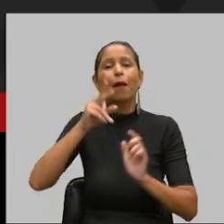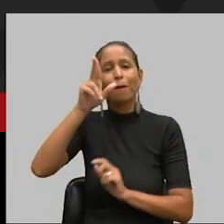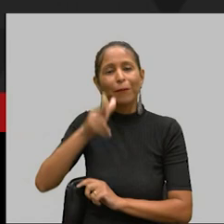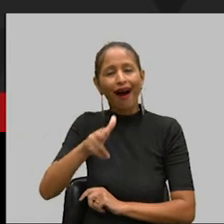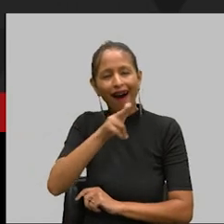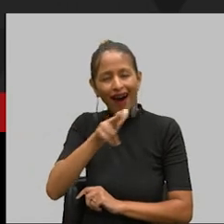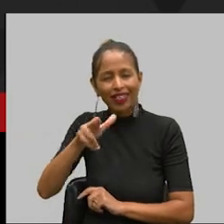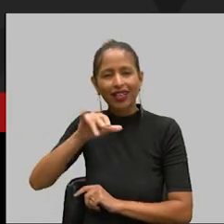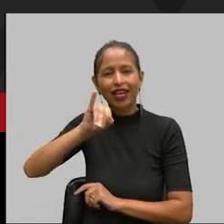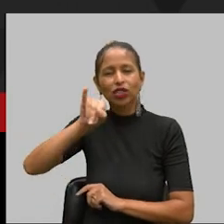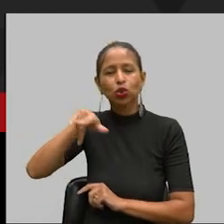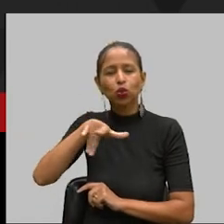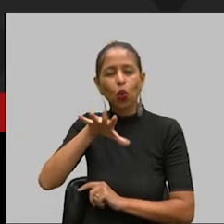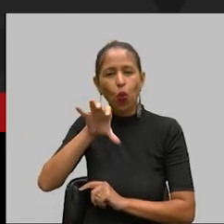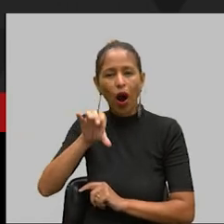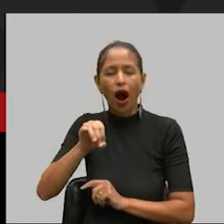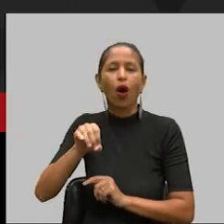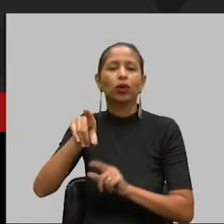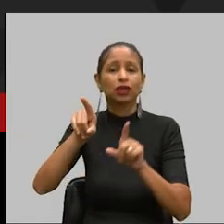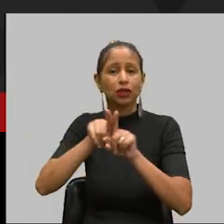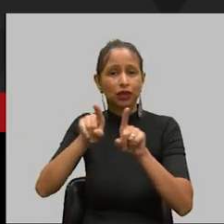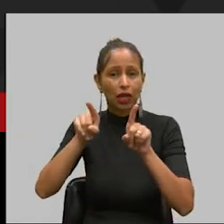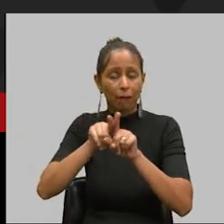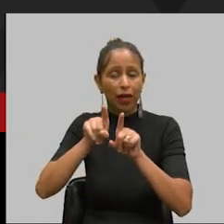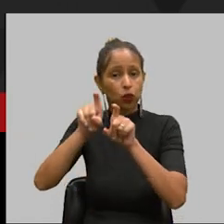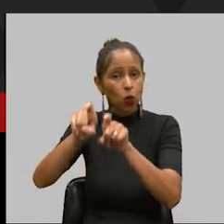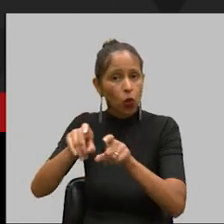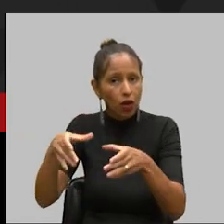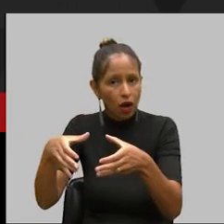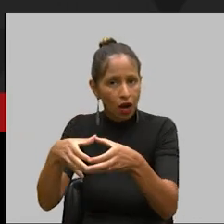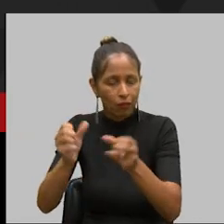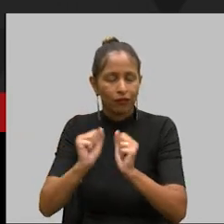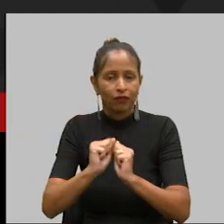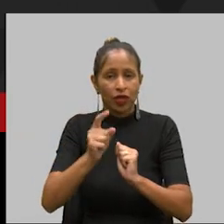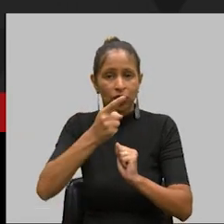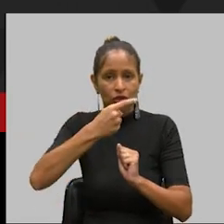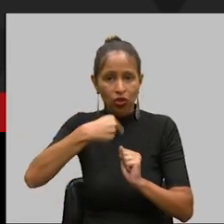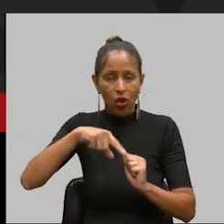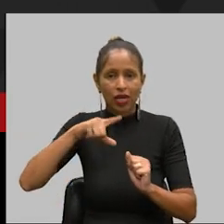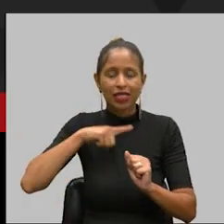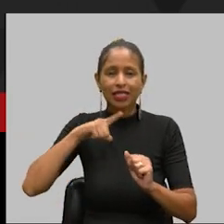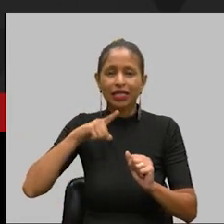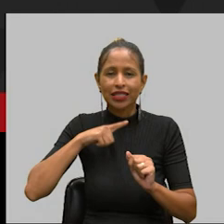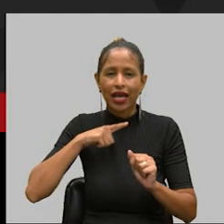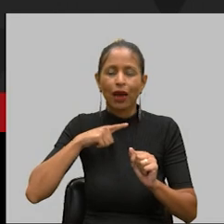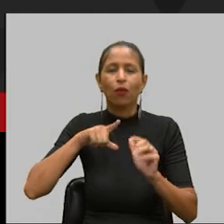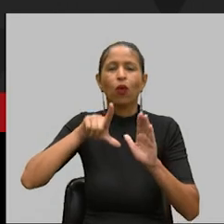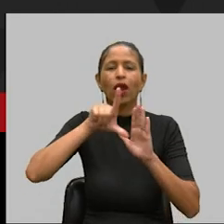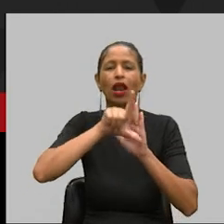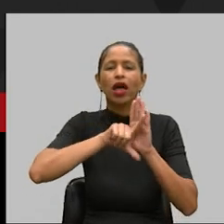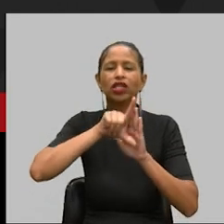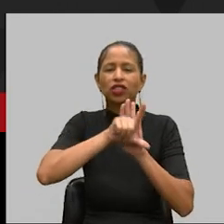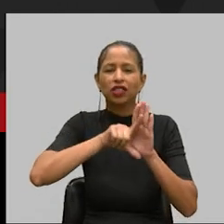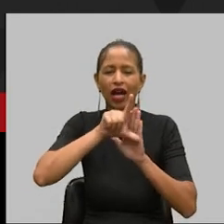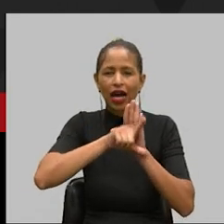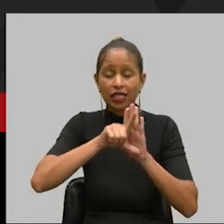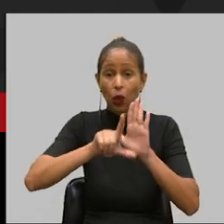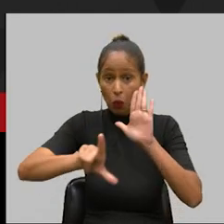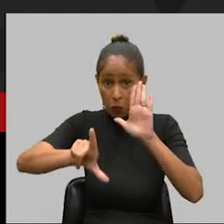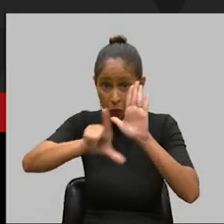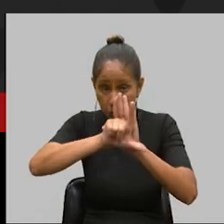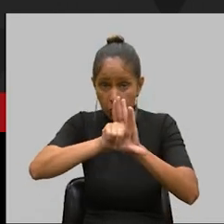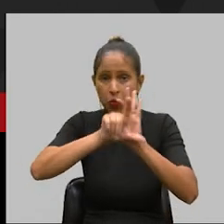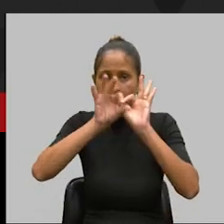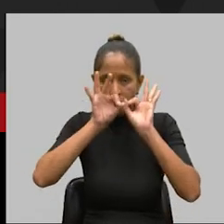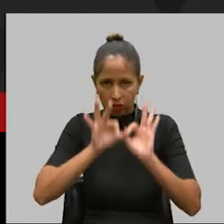nível Federal do ponto de vista da atualização da Educação do campo nós temos um Edifício legislativo né Legal da